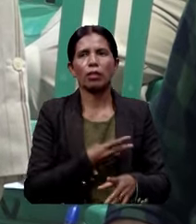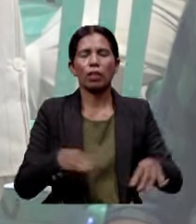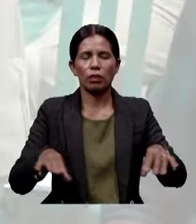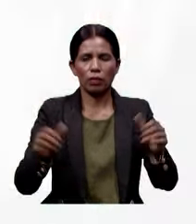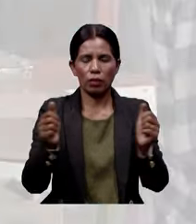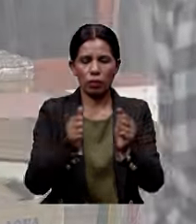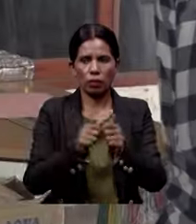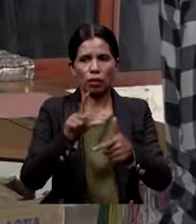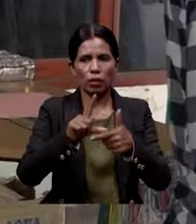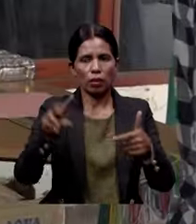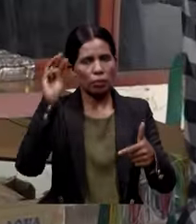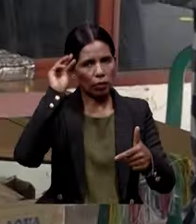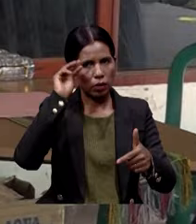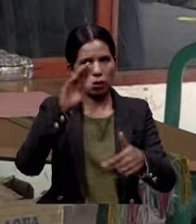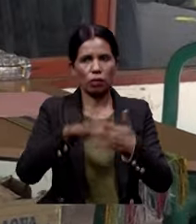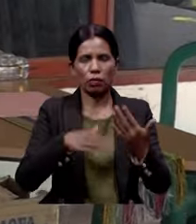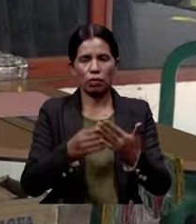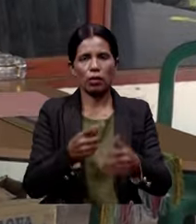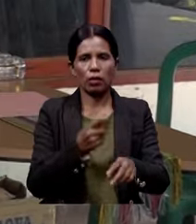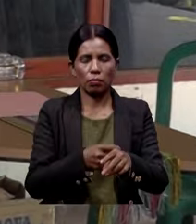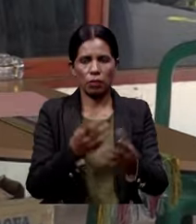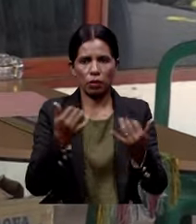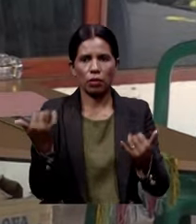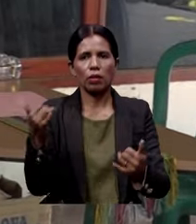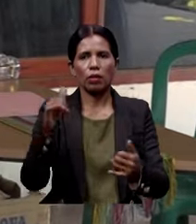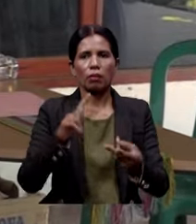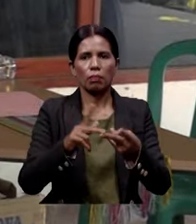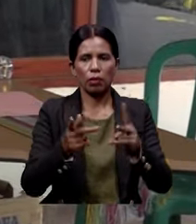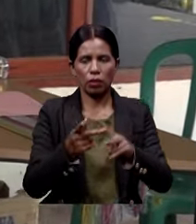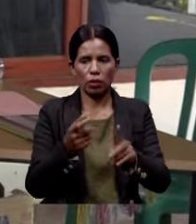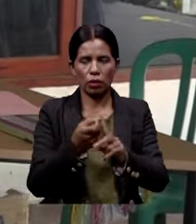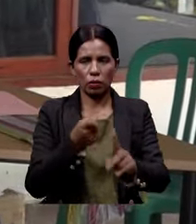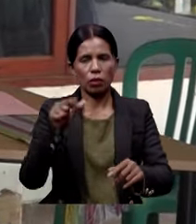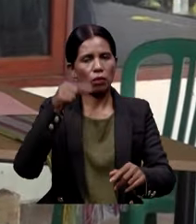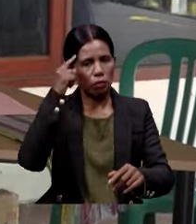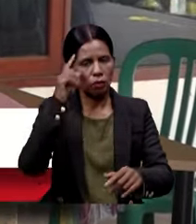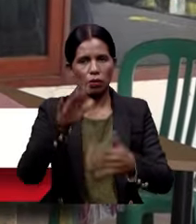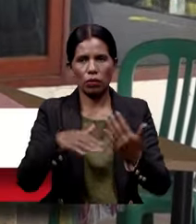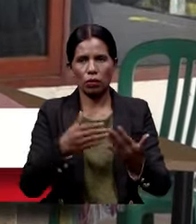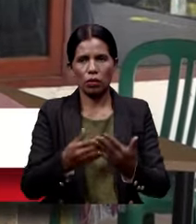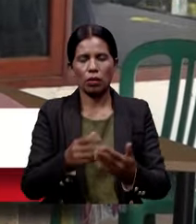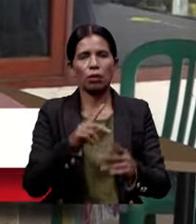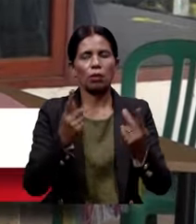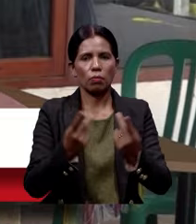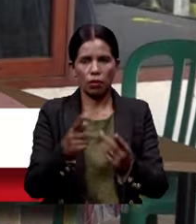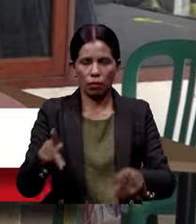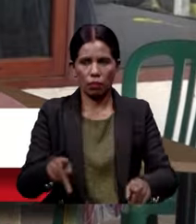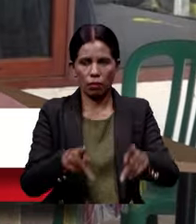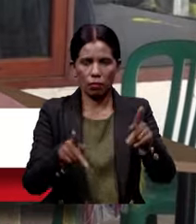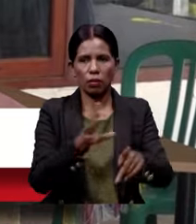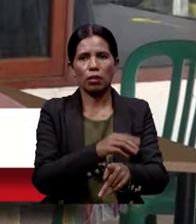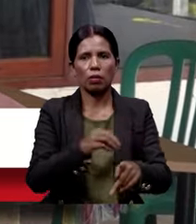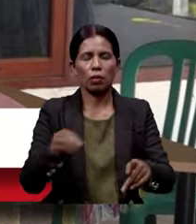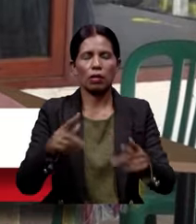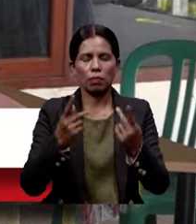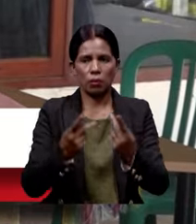a linha ministerial Sira e, mesmo tempo, parceiros e governo Sira, tanto empresa pública e empresa